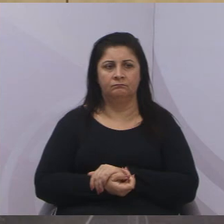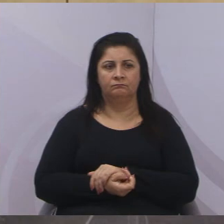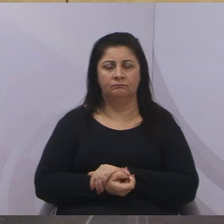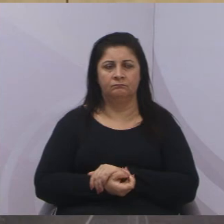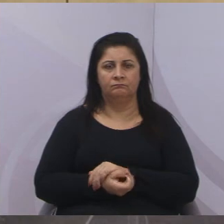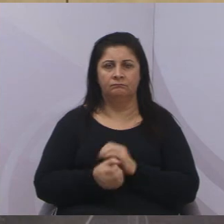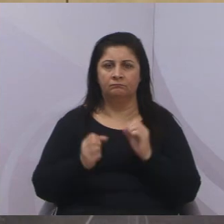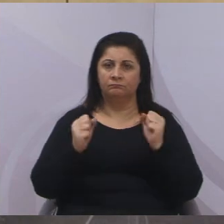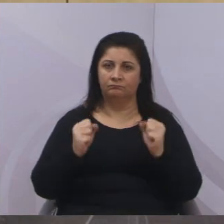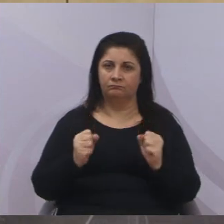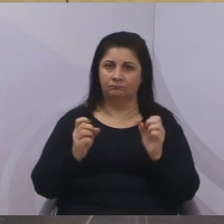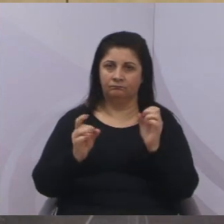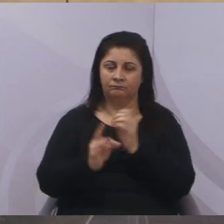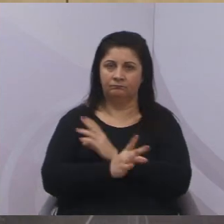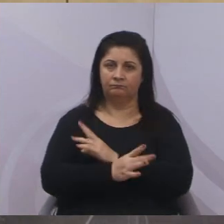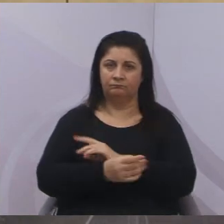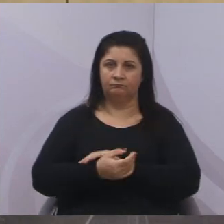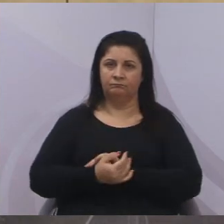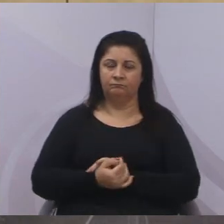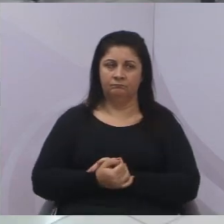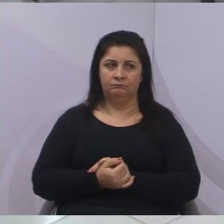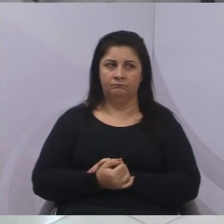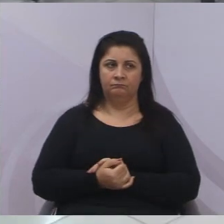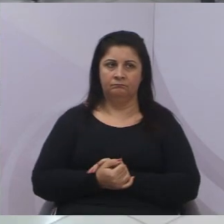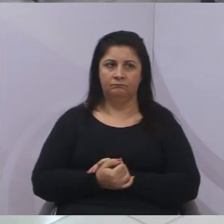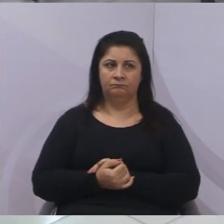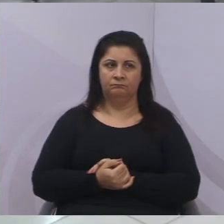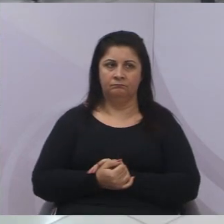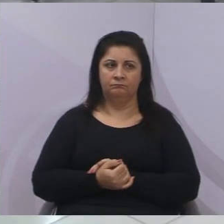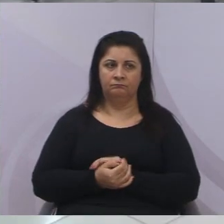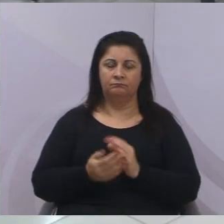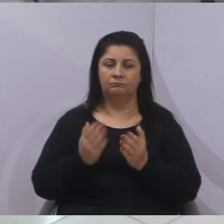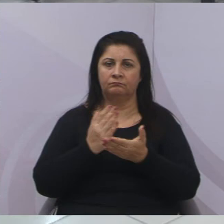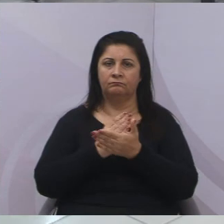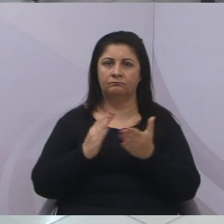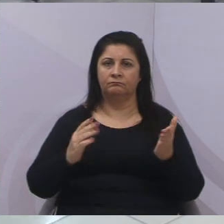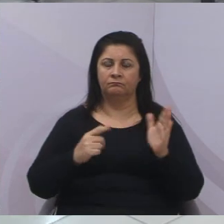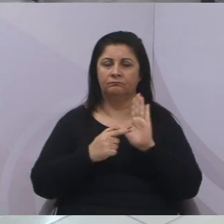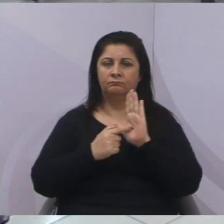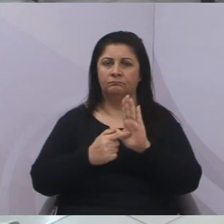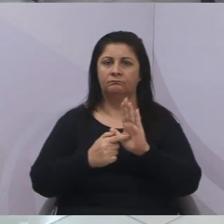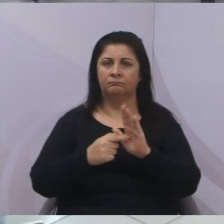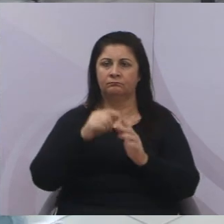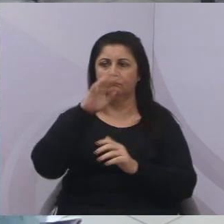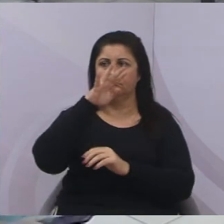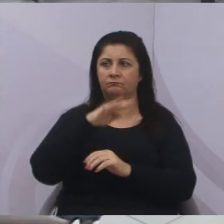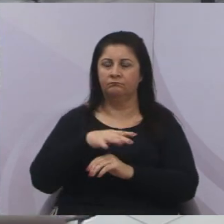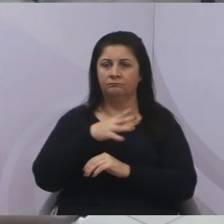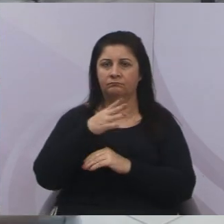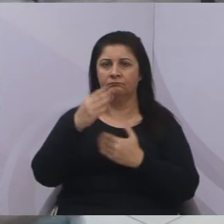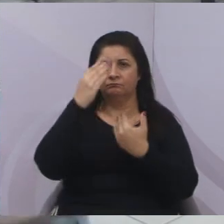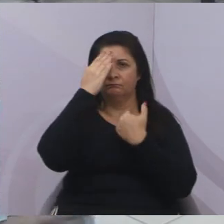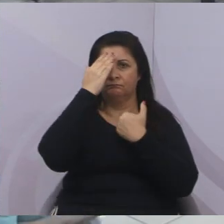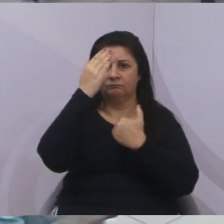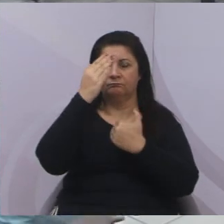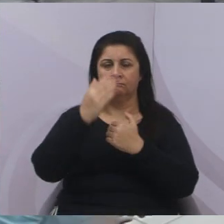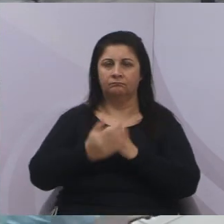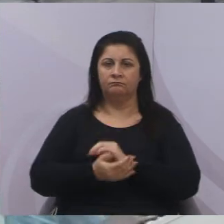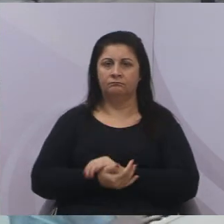Podemos encerrar então, né? Está encerrada a prestação de contas da Secretaria de Saúde. Muito obrigada.